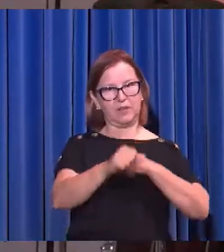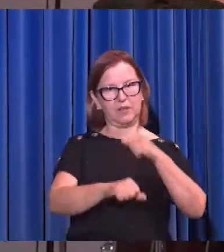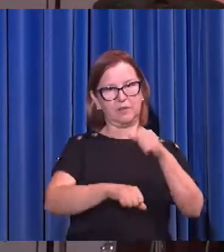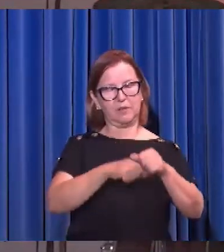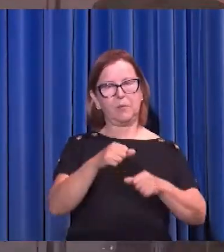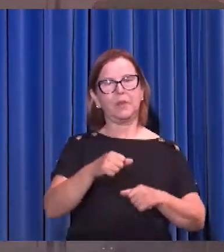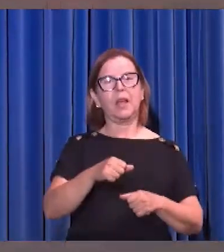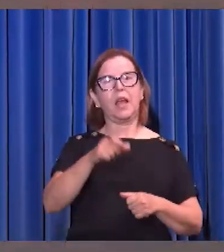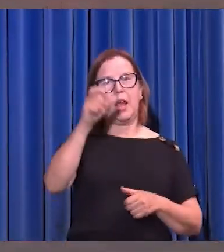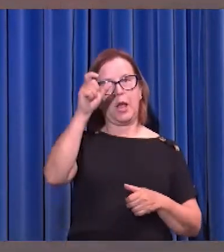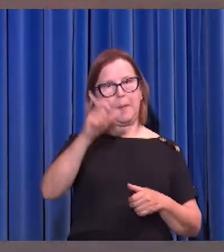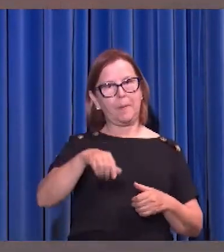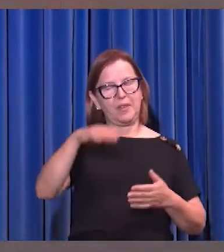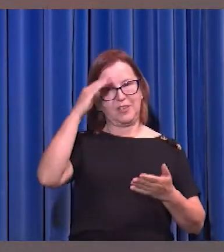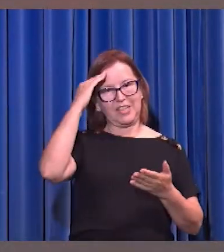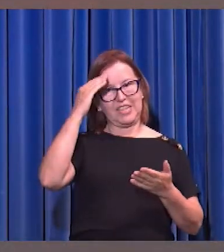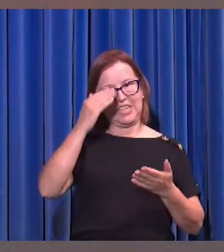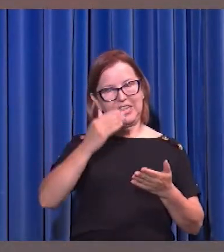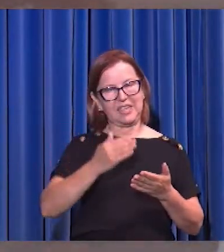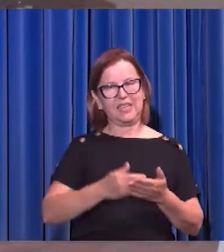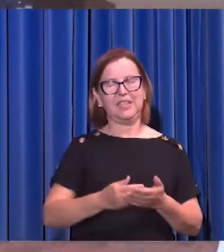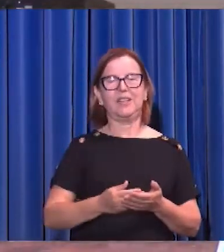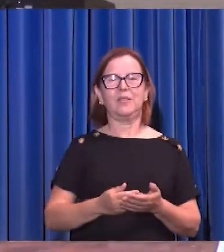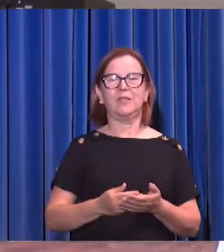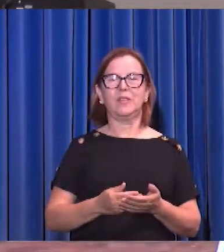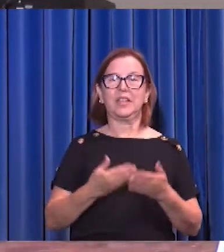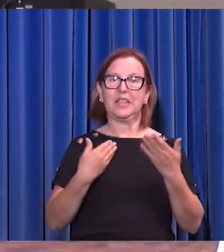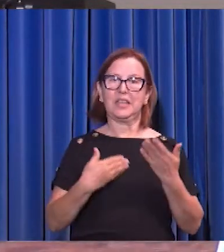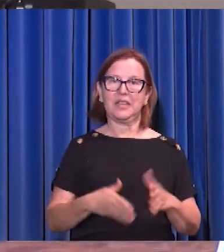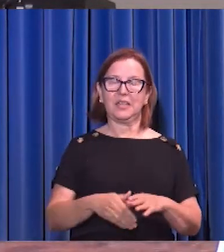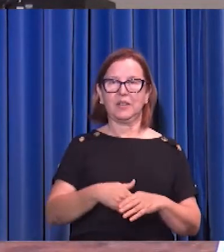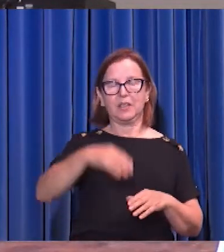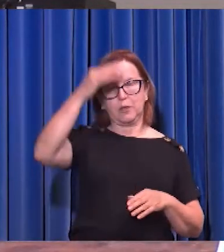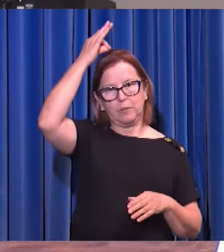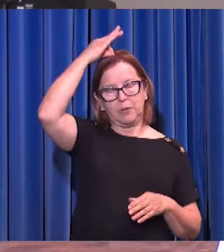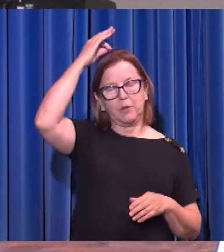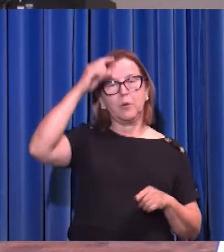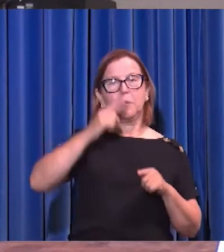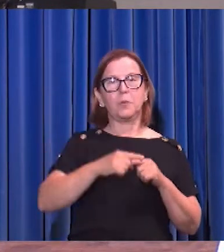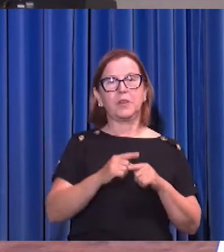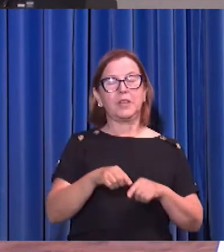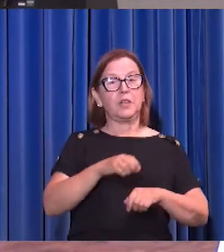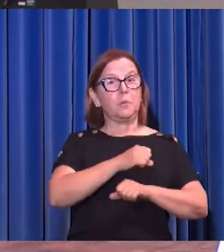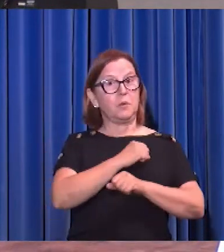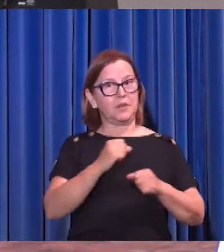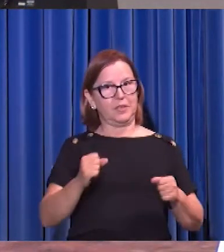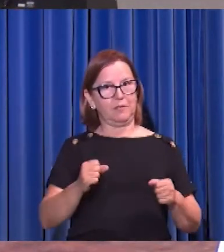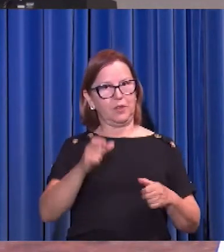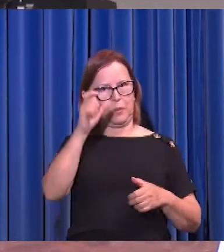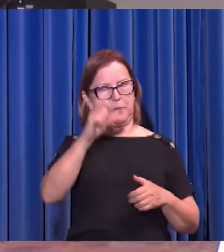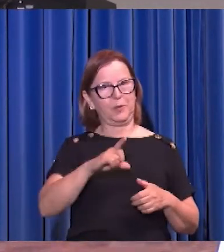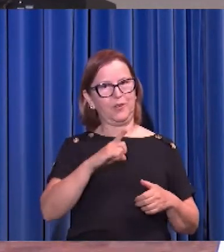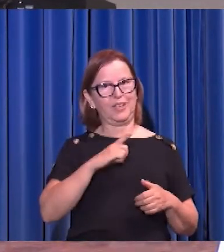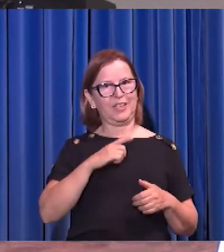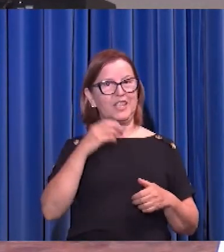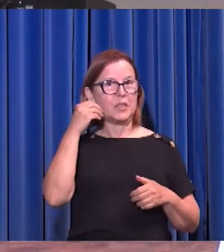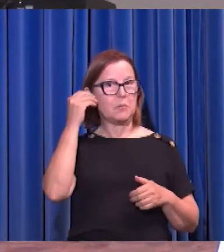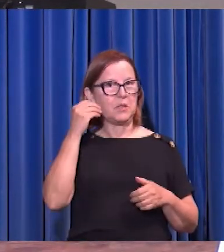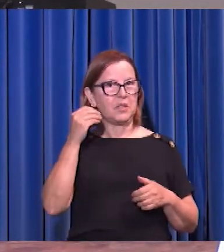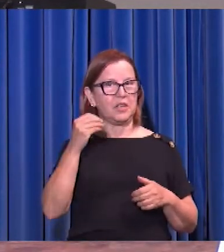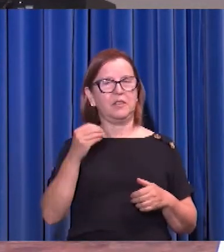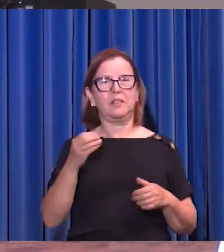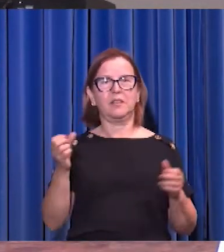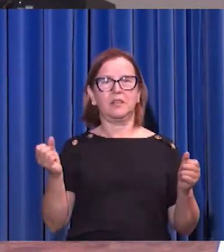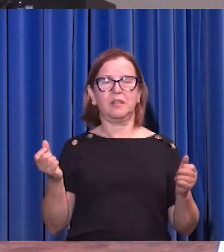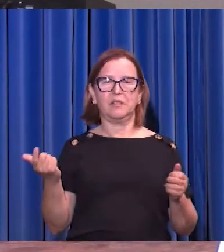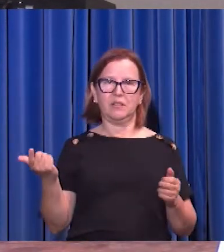eu quero dizer aqui para vocês, é impossível uma pessoa ter tido a experiência de novo nascimento e a sua vida não ter